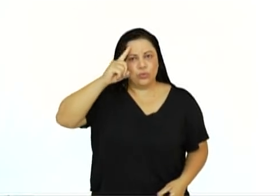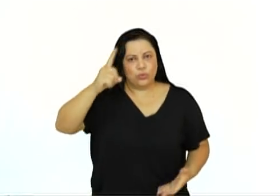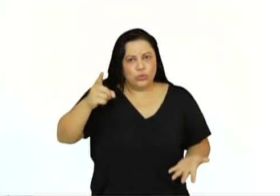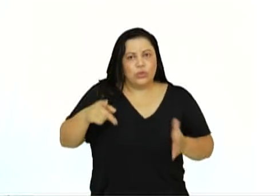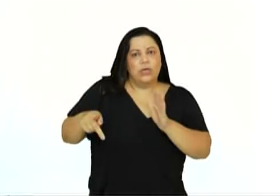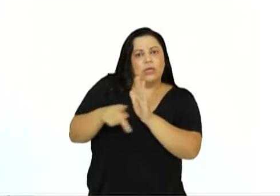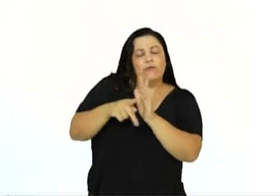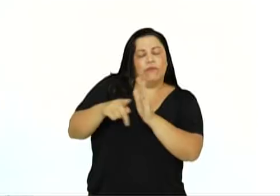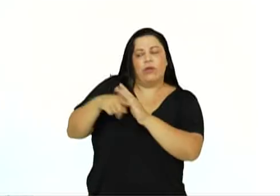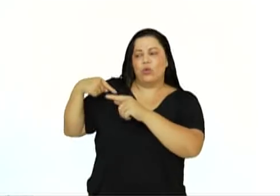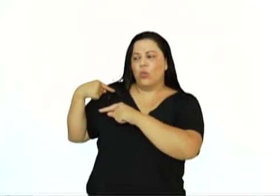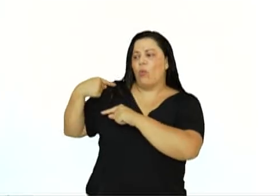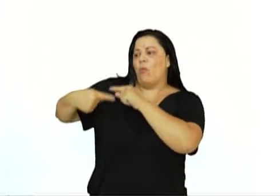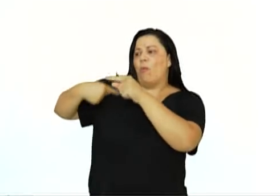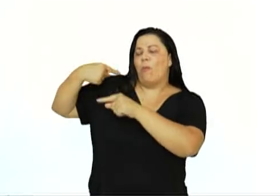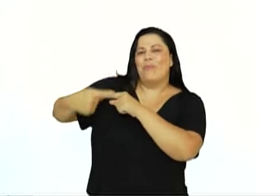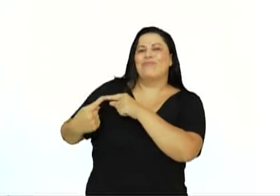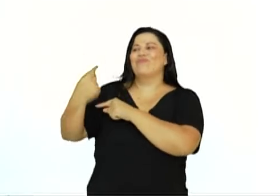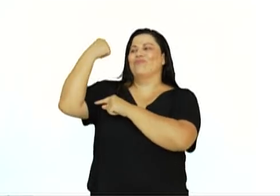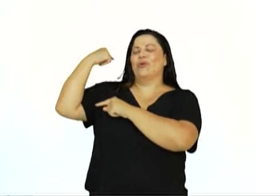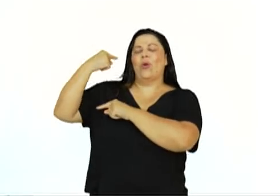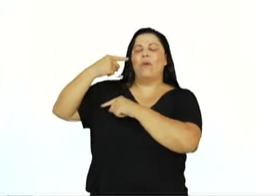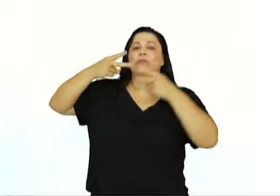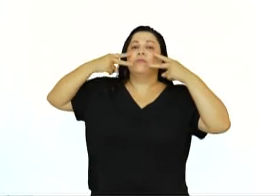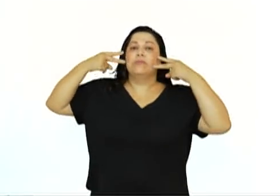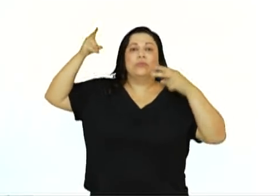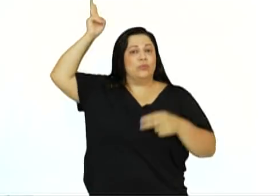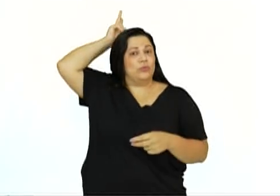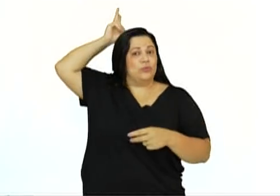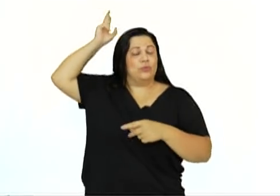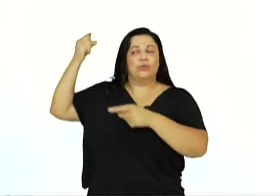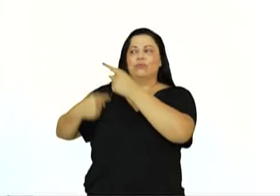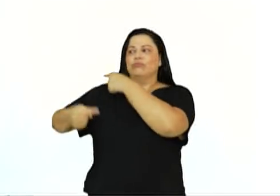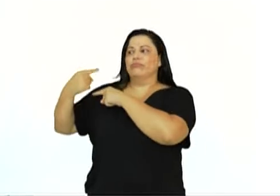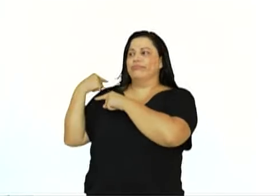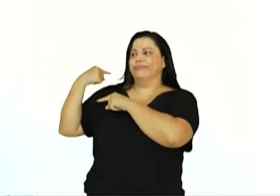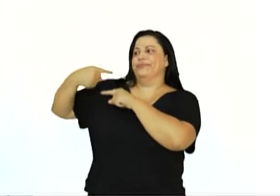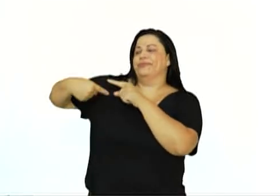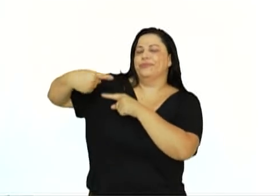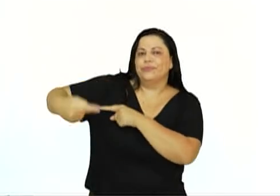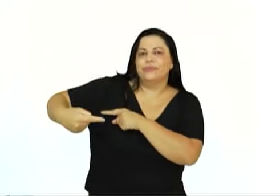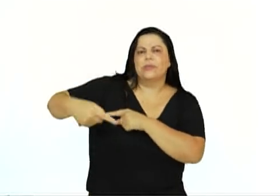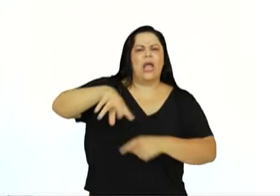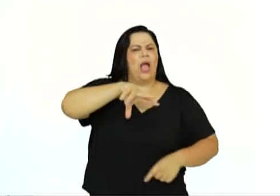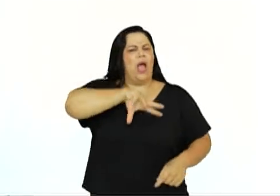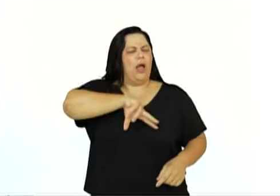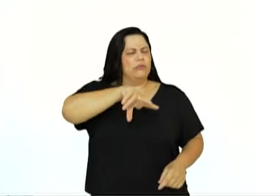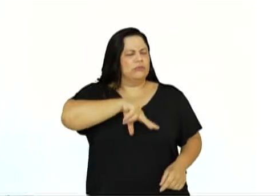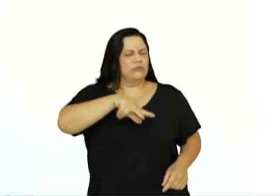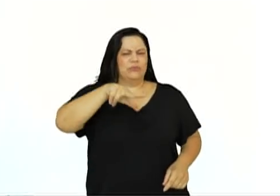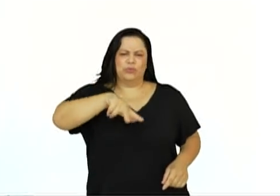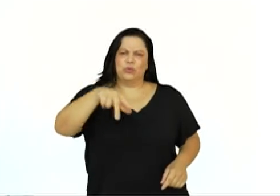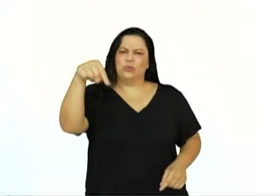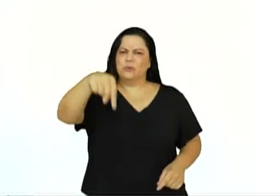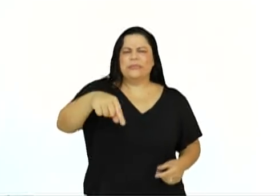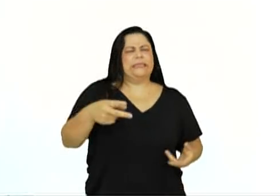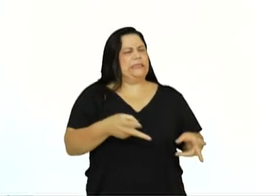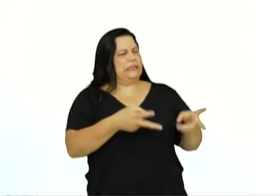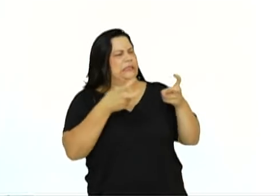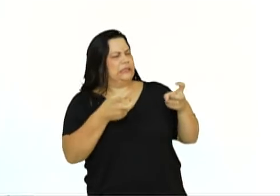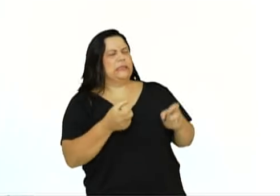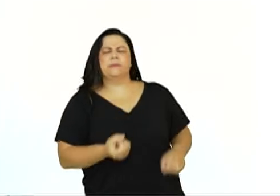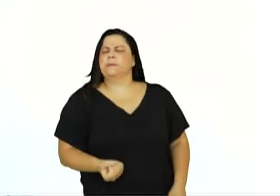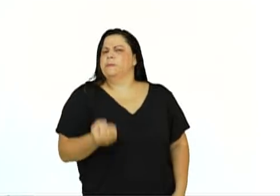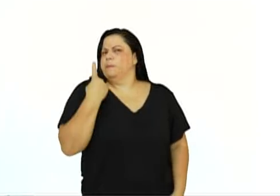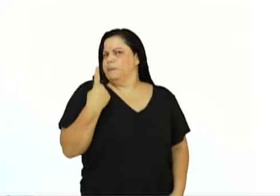dos nossos indígenas, né? Que eles tomavam banho de rio. Os portugueses, inclusive, estranharam o hábito de banho diário, né? Porque não